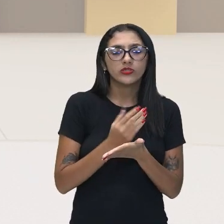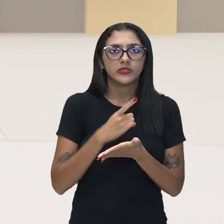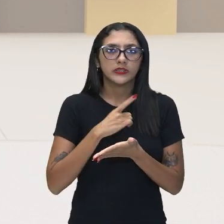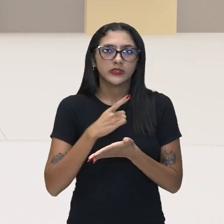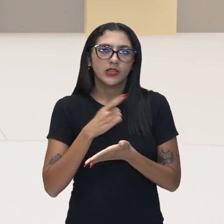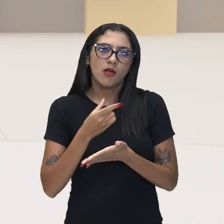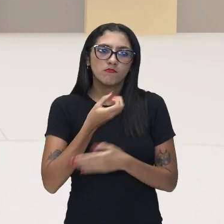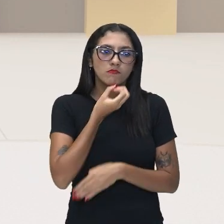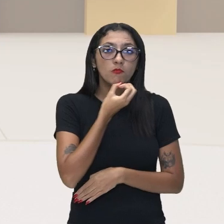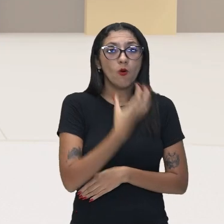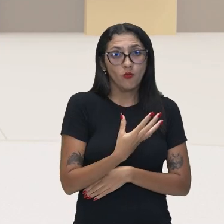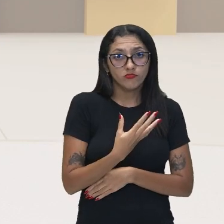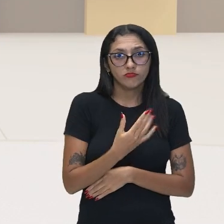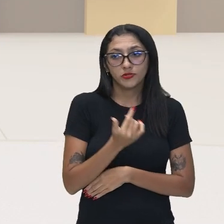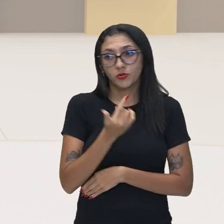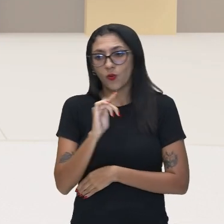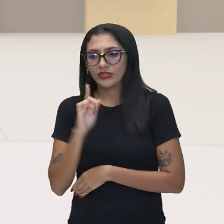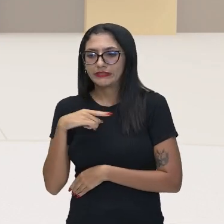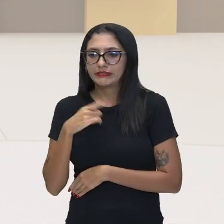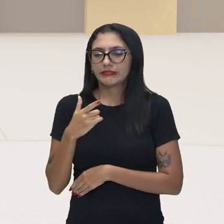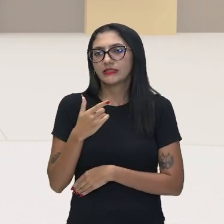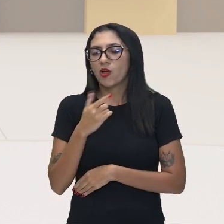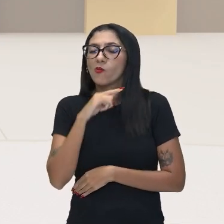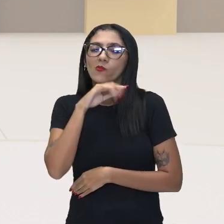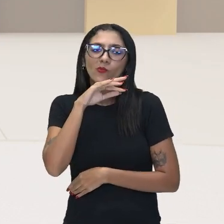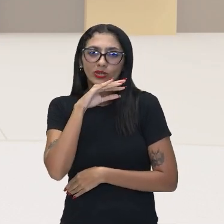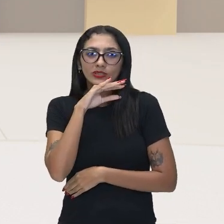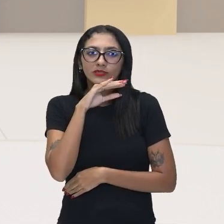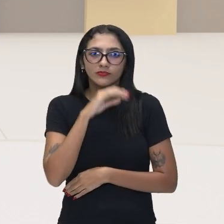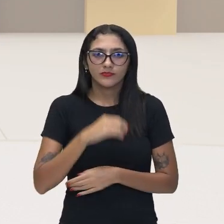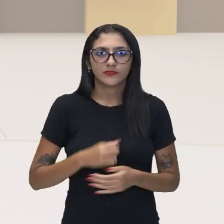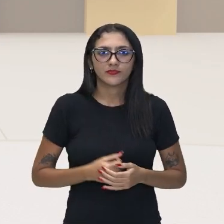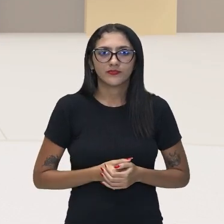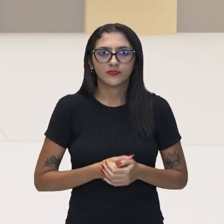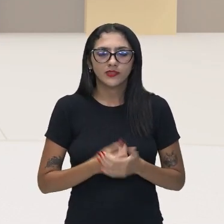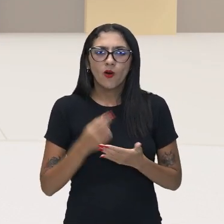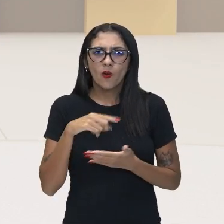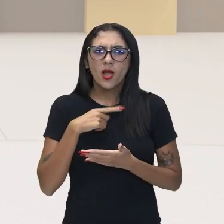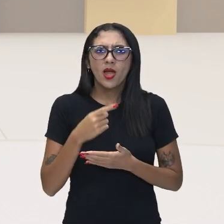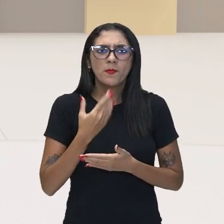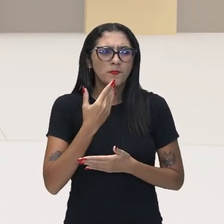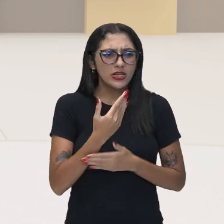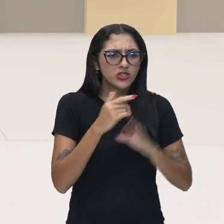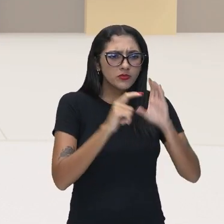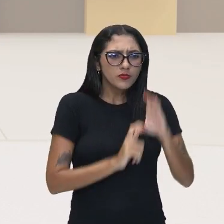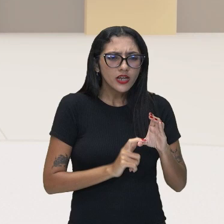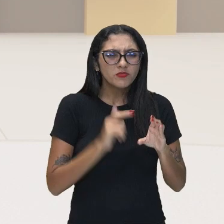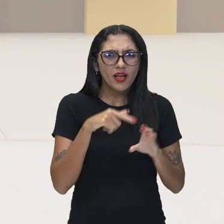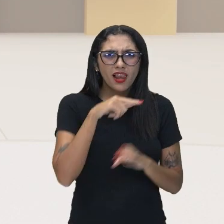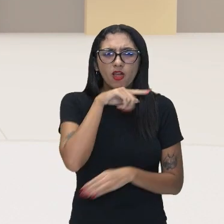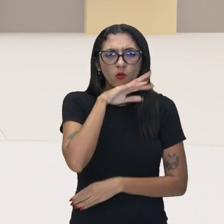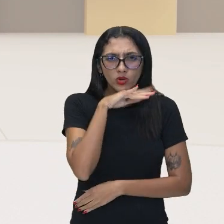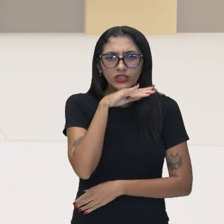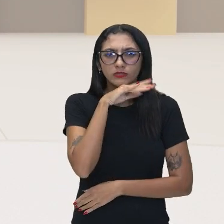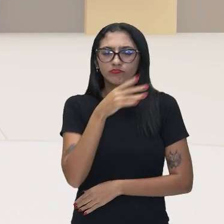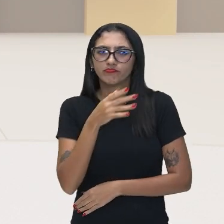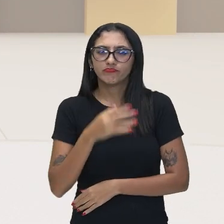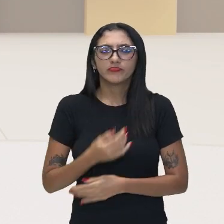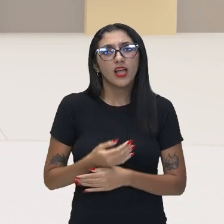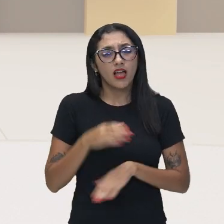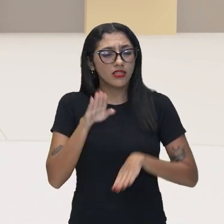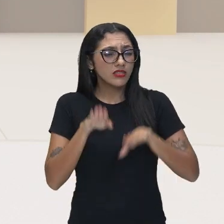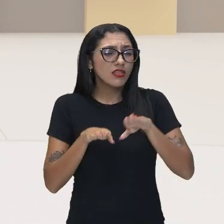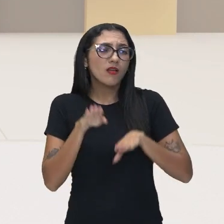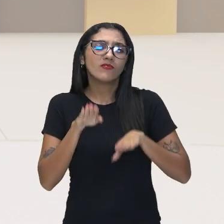e suas desvantagens. Professor, pegar empréstimo é uma coisa ruim? Nem sempre, tá bom?